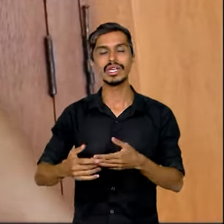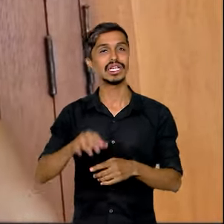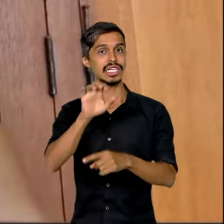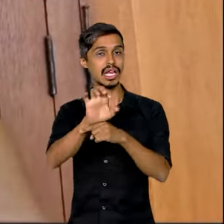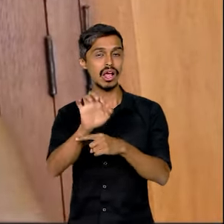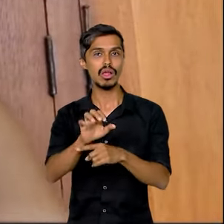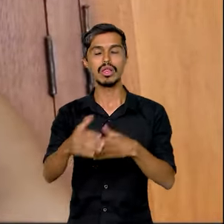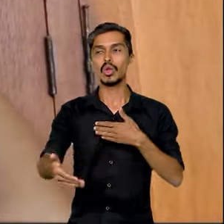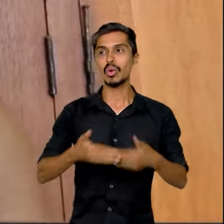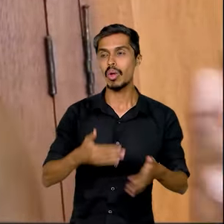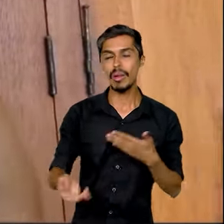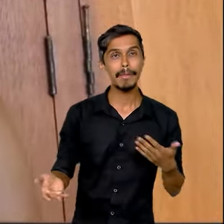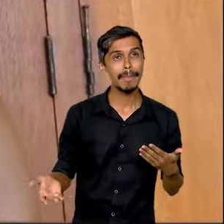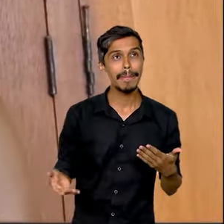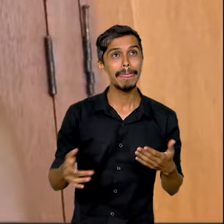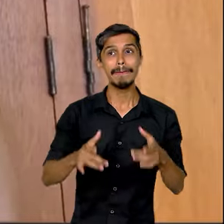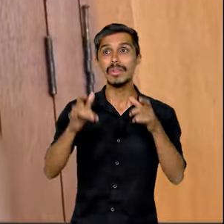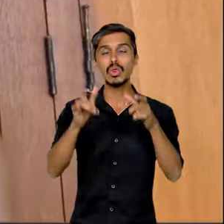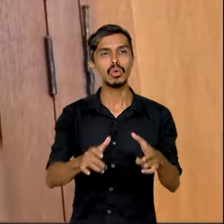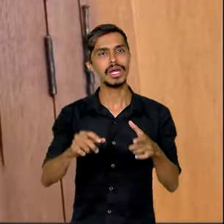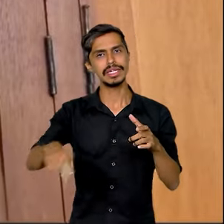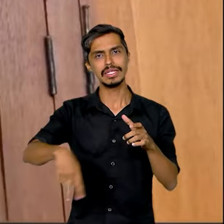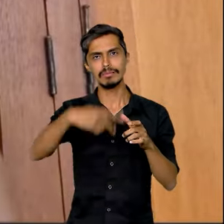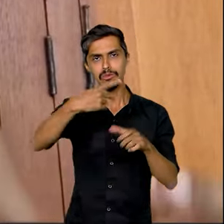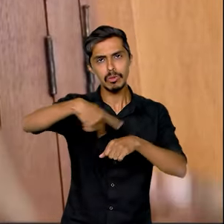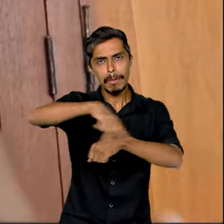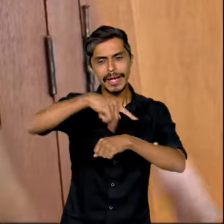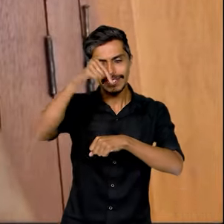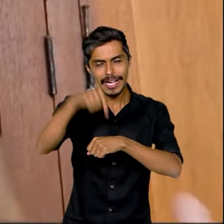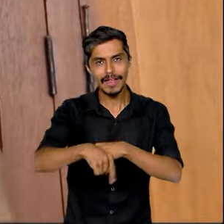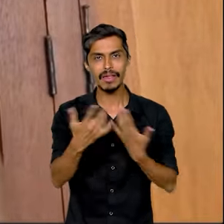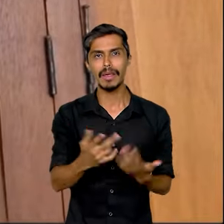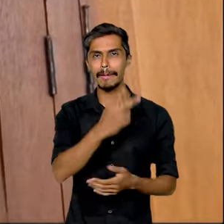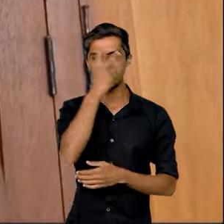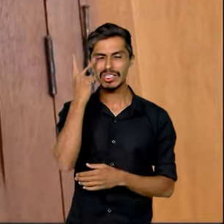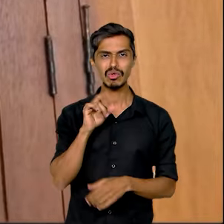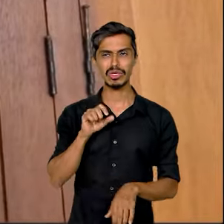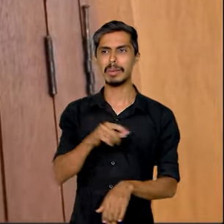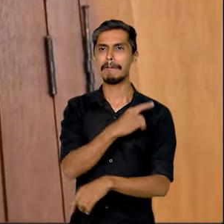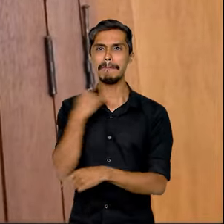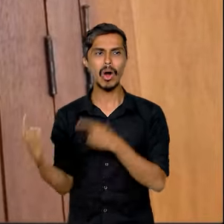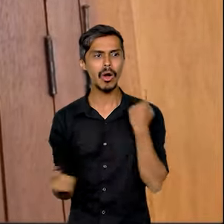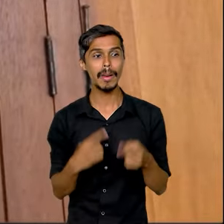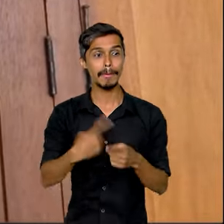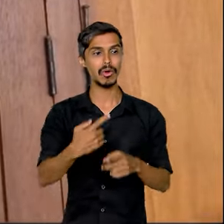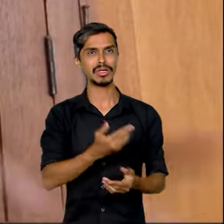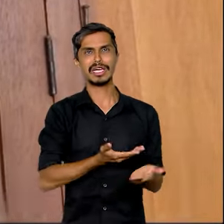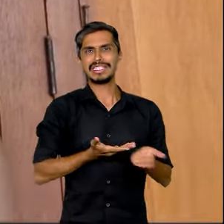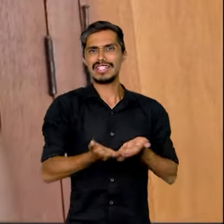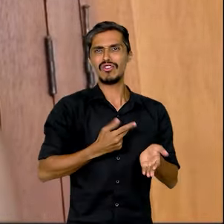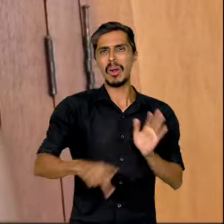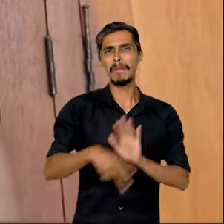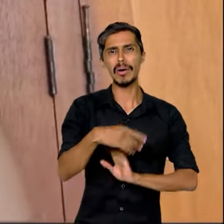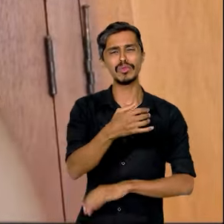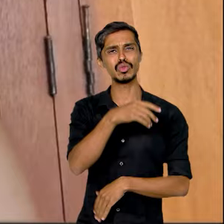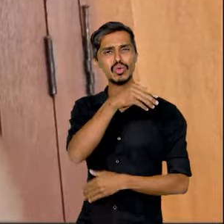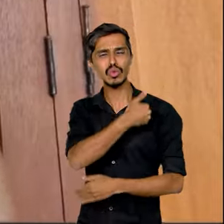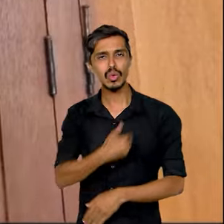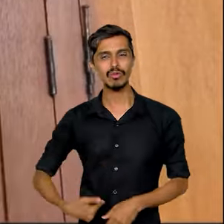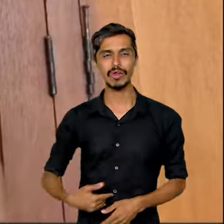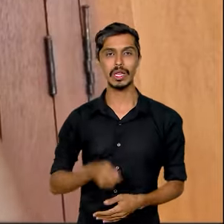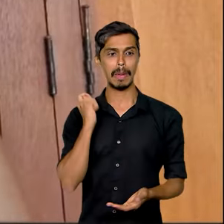estado, em qualquer parte desse país, pessoas negras estão sendo mortas por agentes do Estado, por servidores